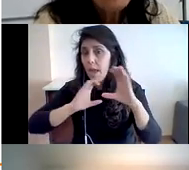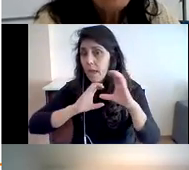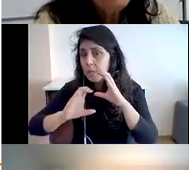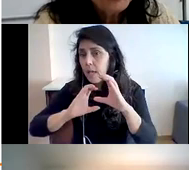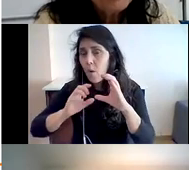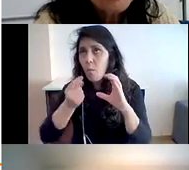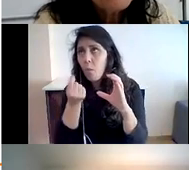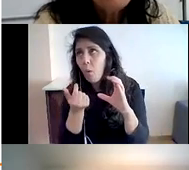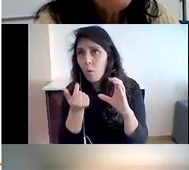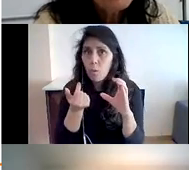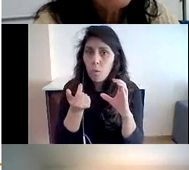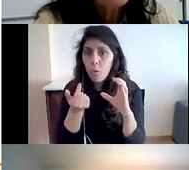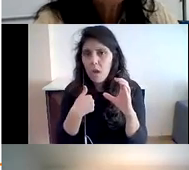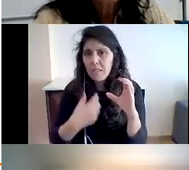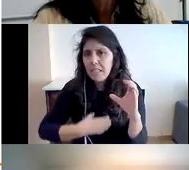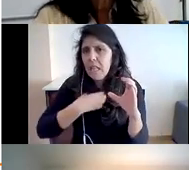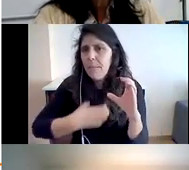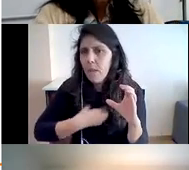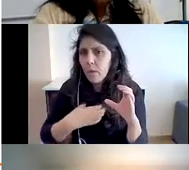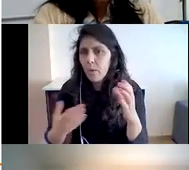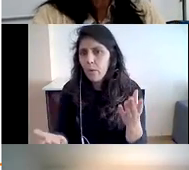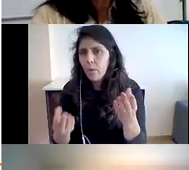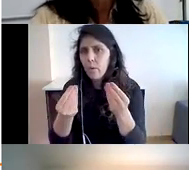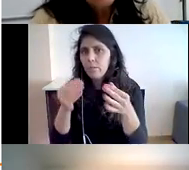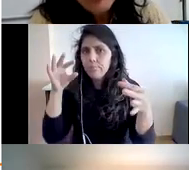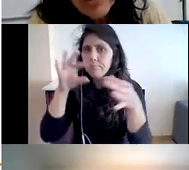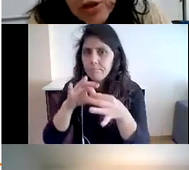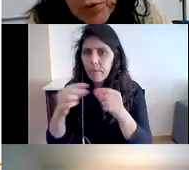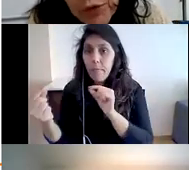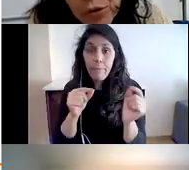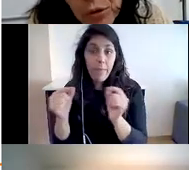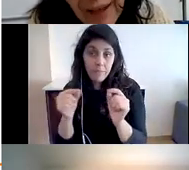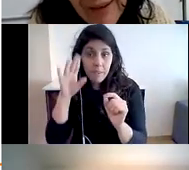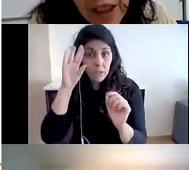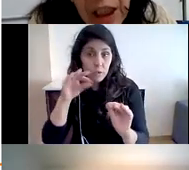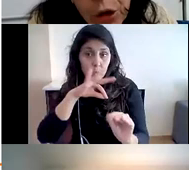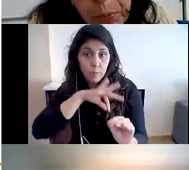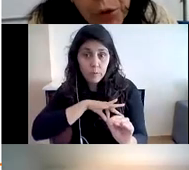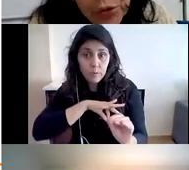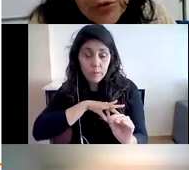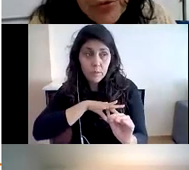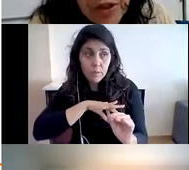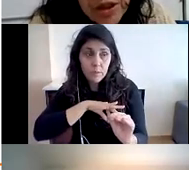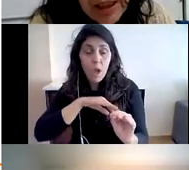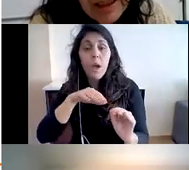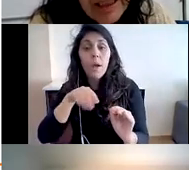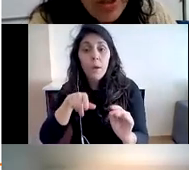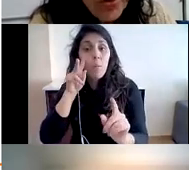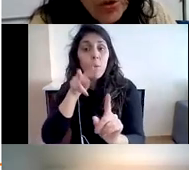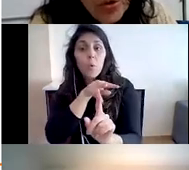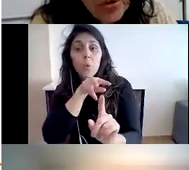tenho muito este sentimento relativamente ao debate sobre o ensino profissional, que do ponto de vista